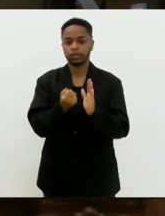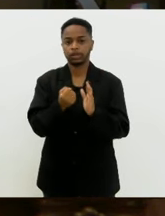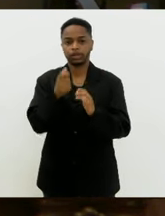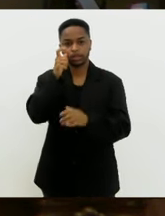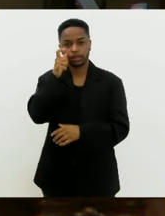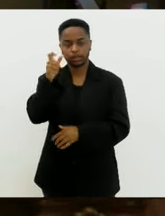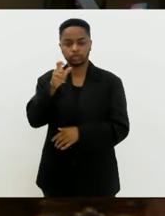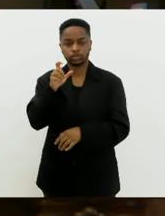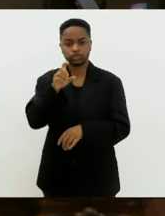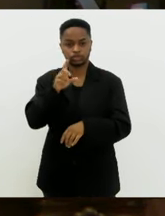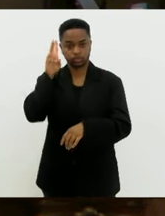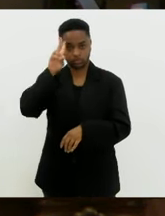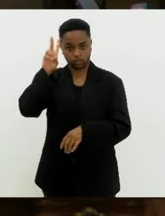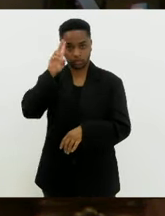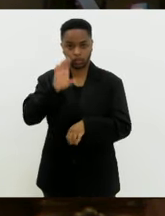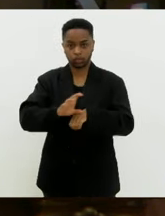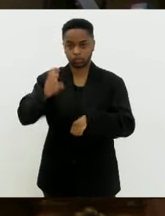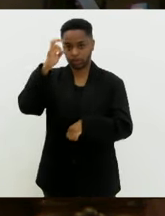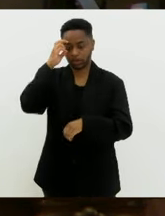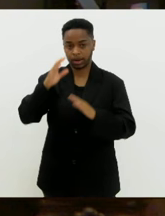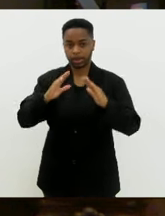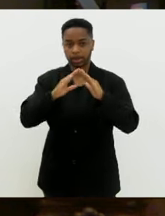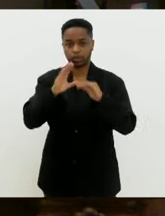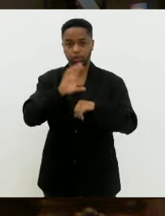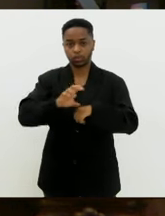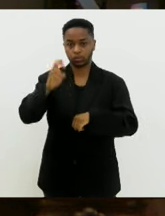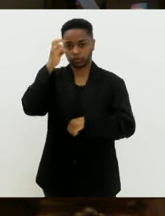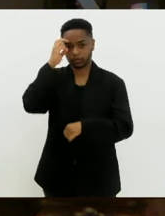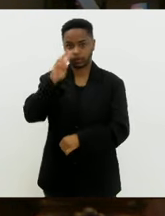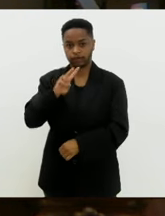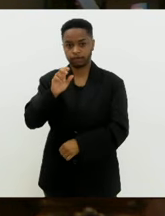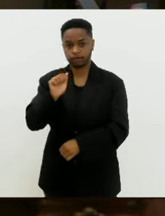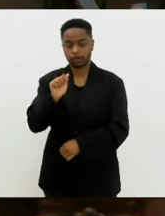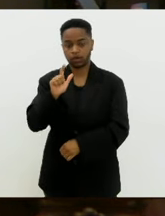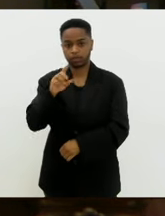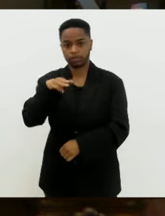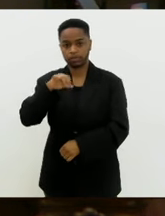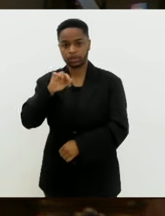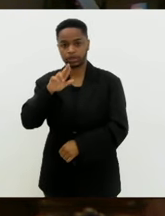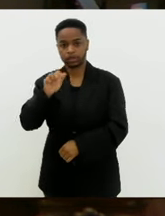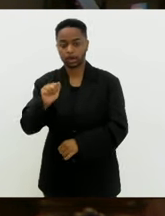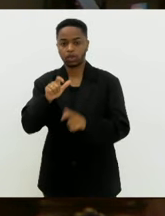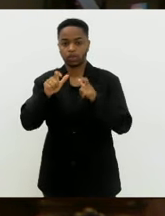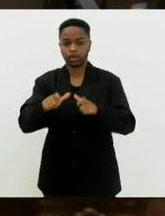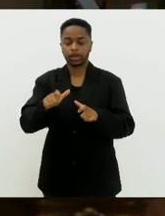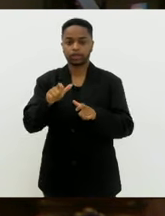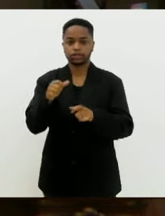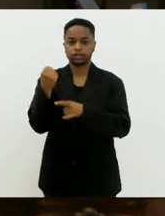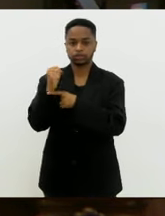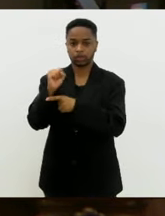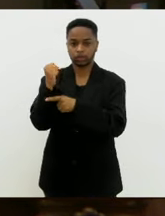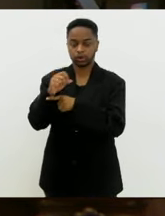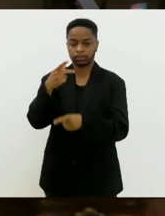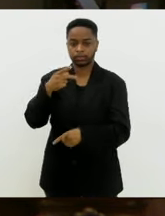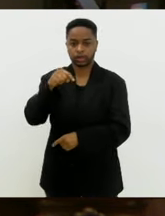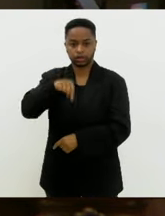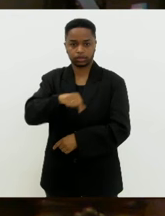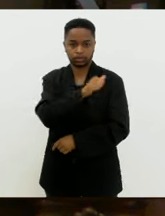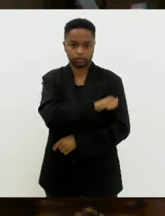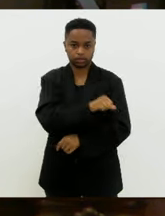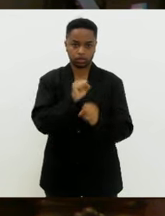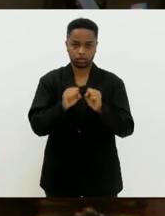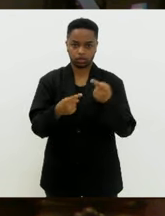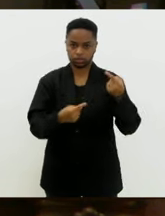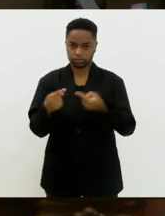do Estado do Rio de Janeiro, a Casa de Cultura Valmir Ayala, no município de Saquarema, no Estado do Rio de Janeiro. Em discussão,